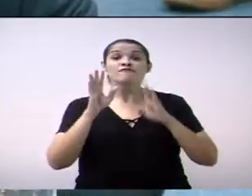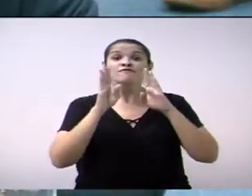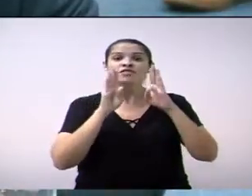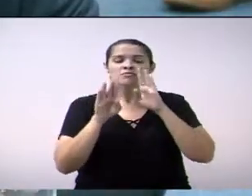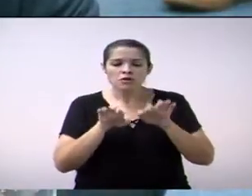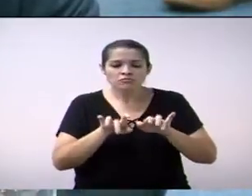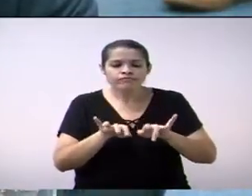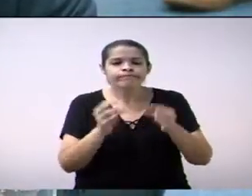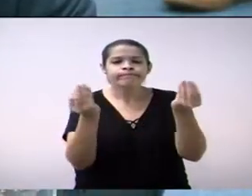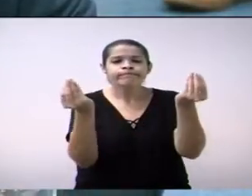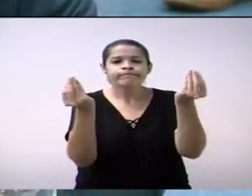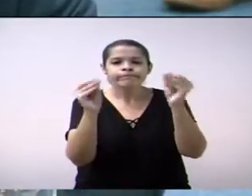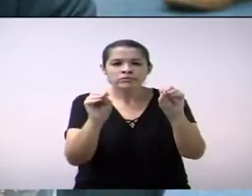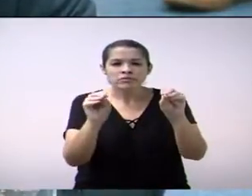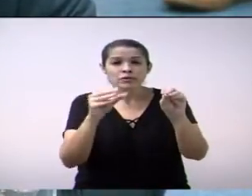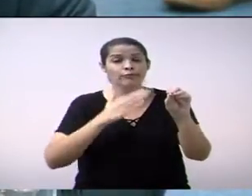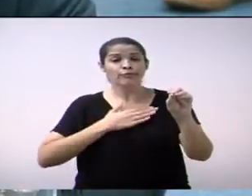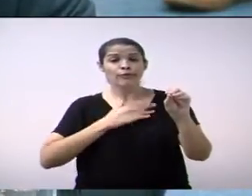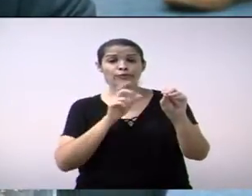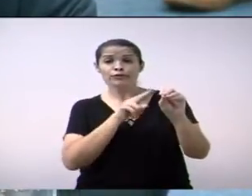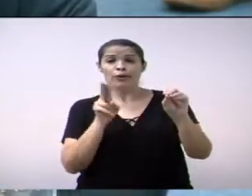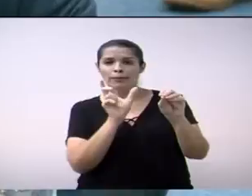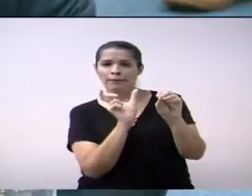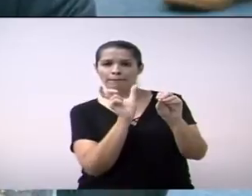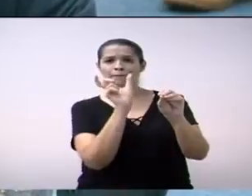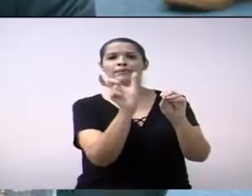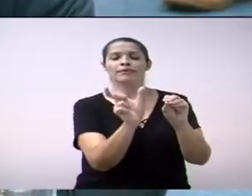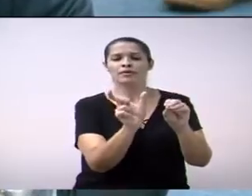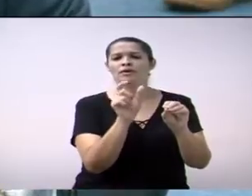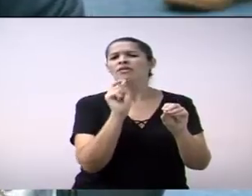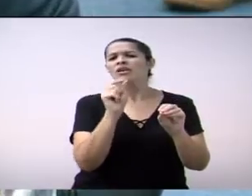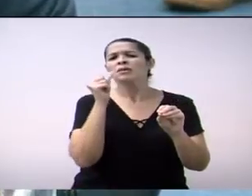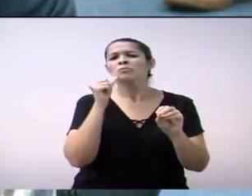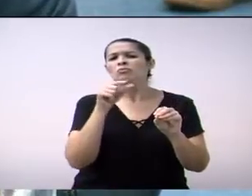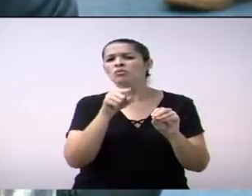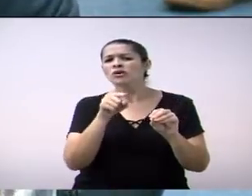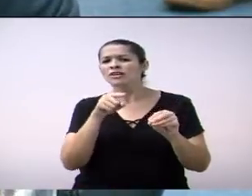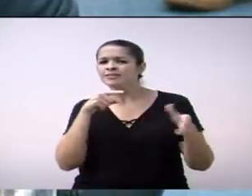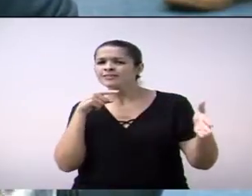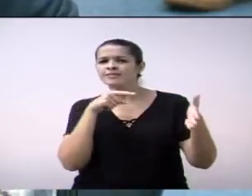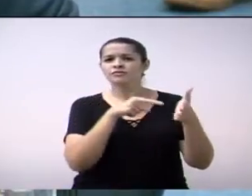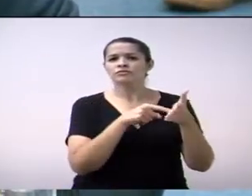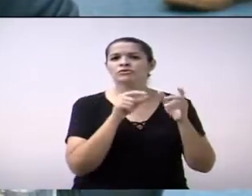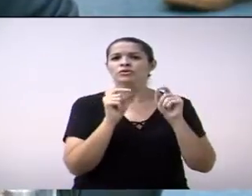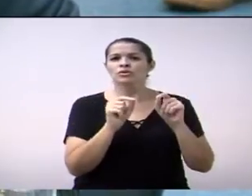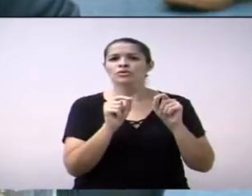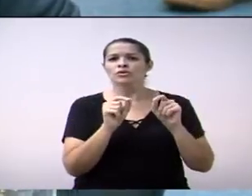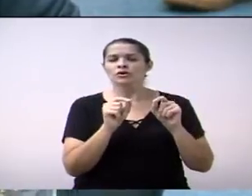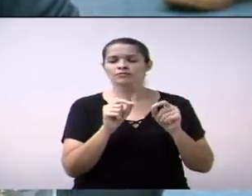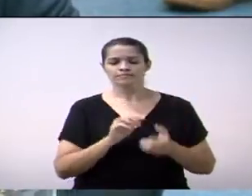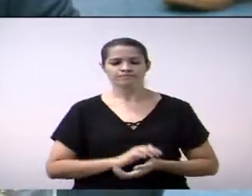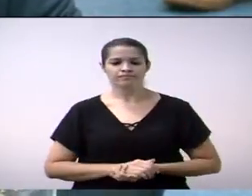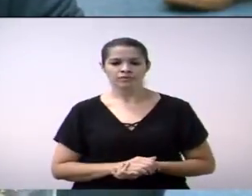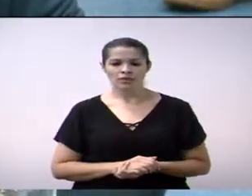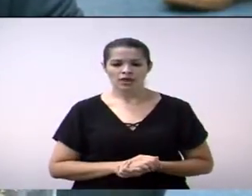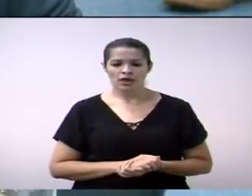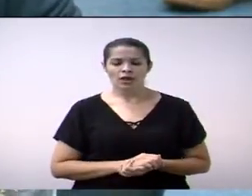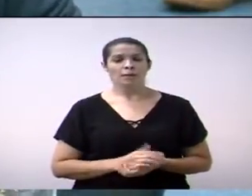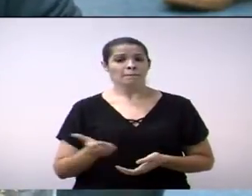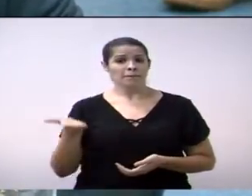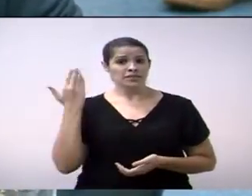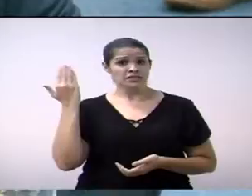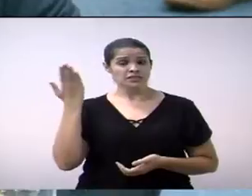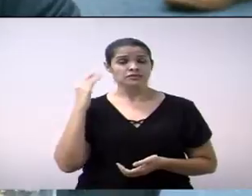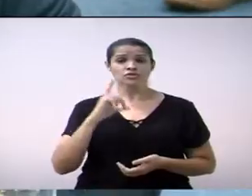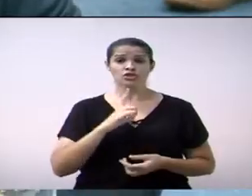dos carros, dos veículos que transportavam os idosos para o centro geriátrico. Então, estou aqui passando a mensagem direto